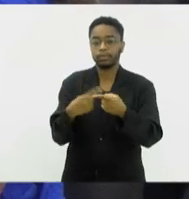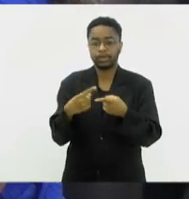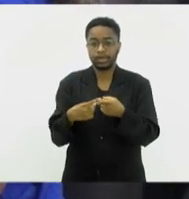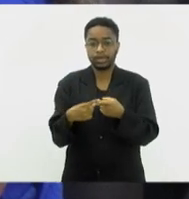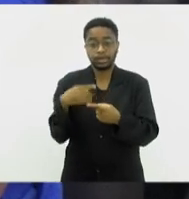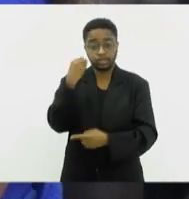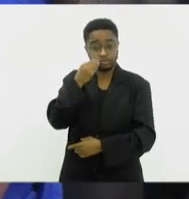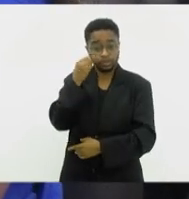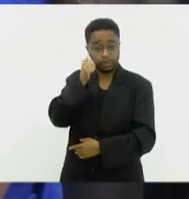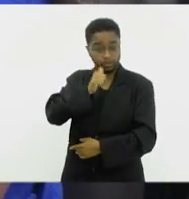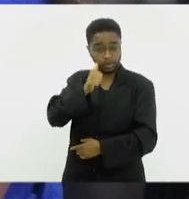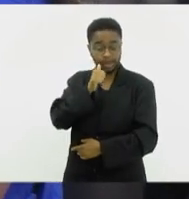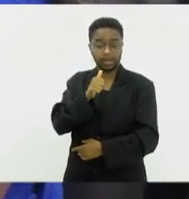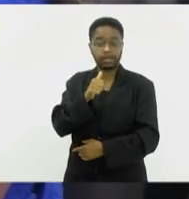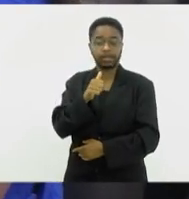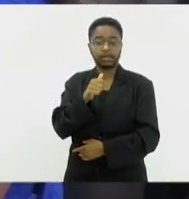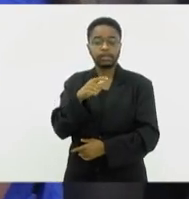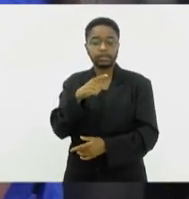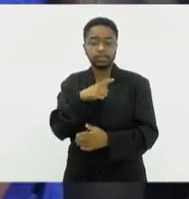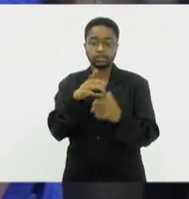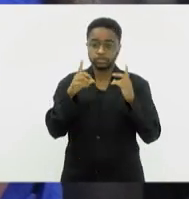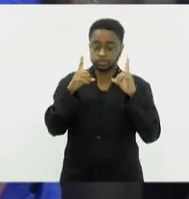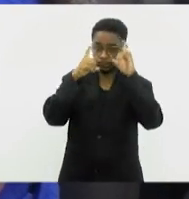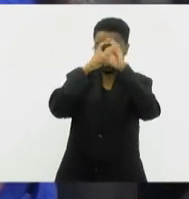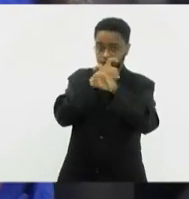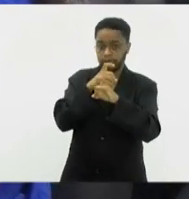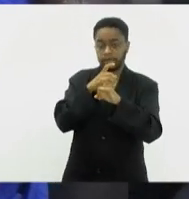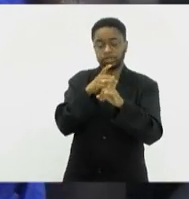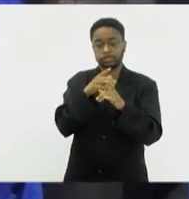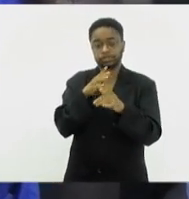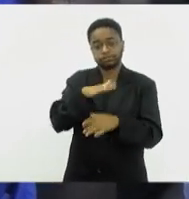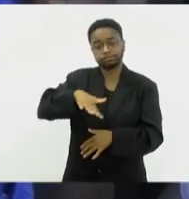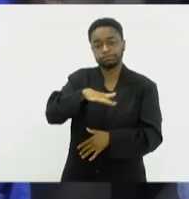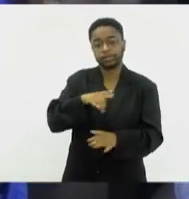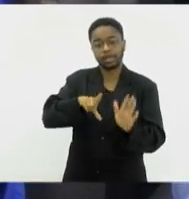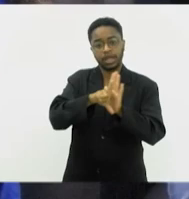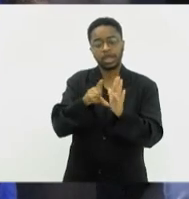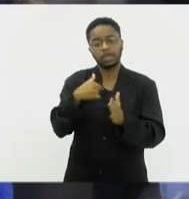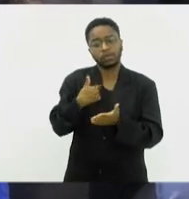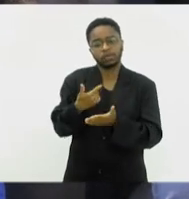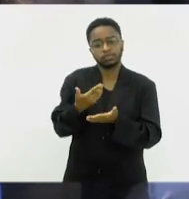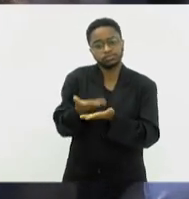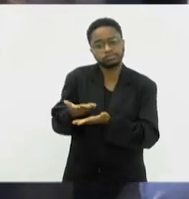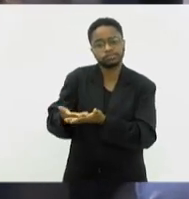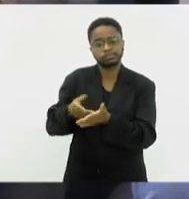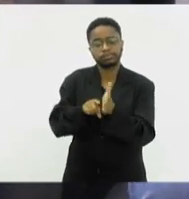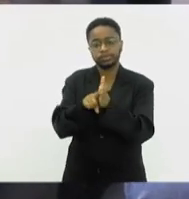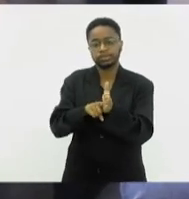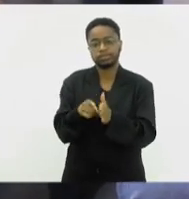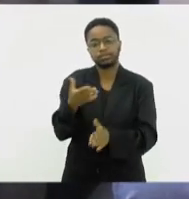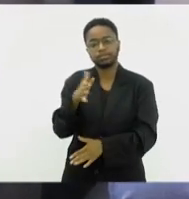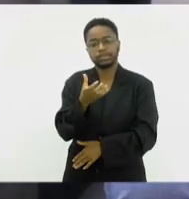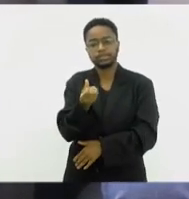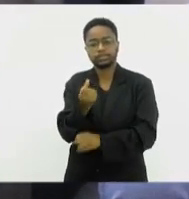lei eu não tenho, né? Quando eu fiz esse trabalho há 6, 7 anos atrás,